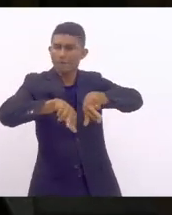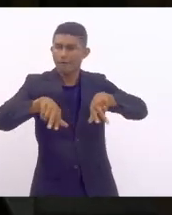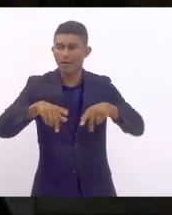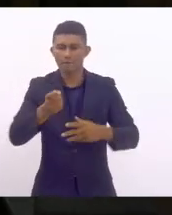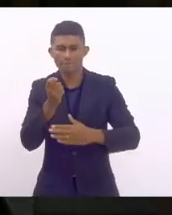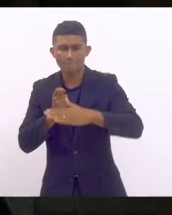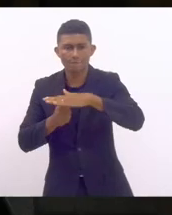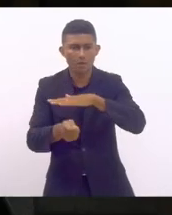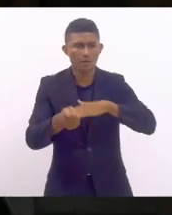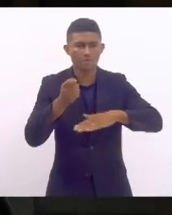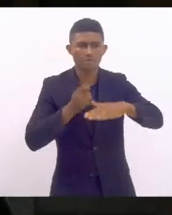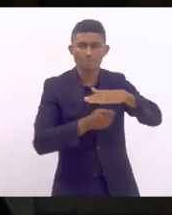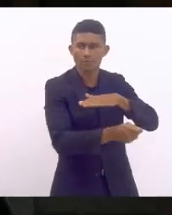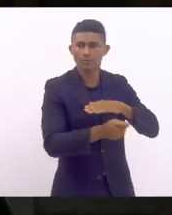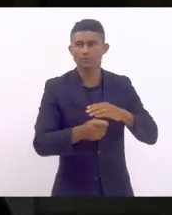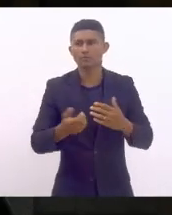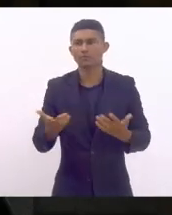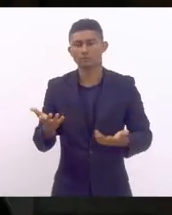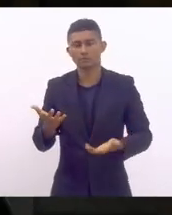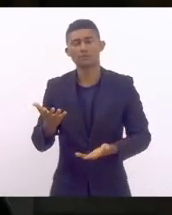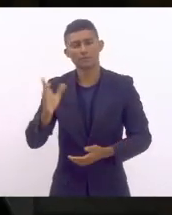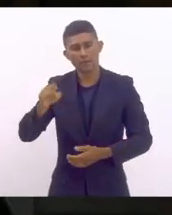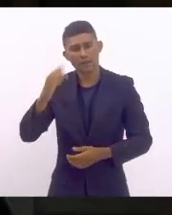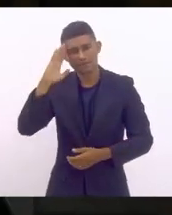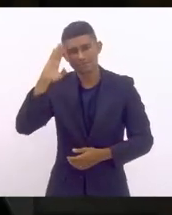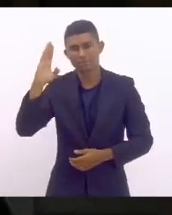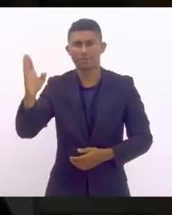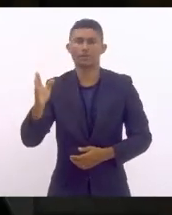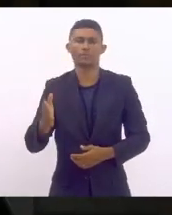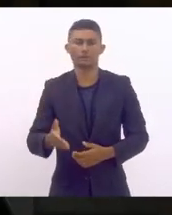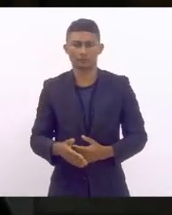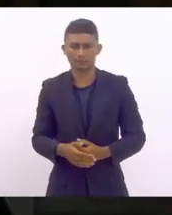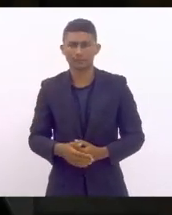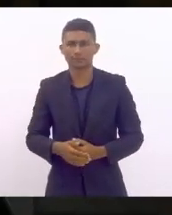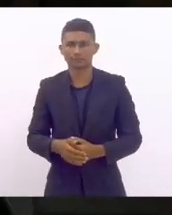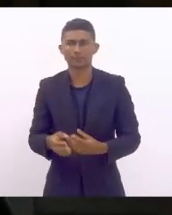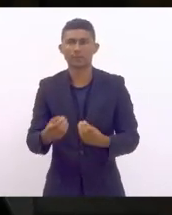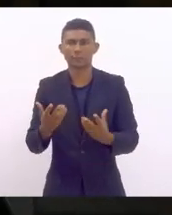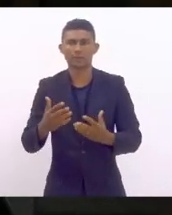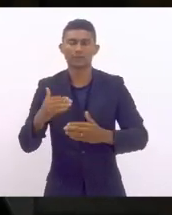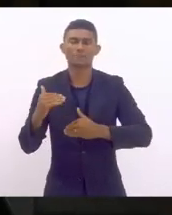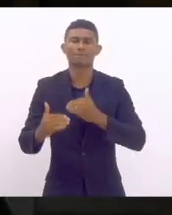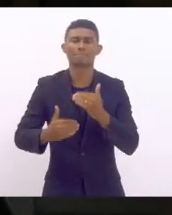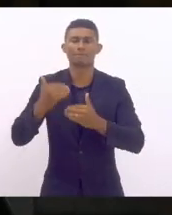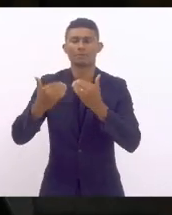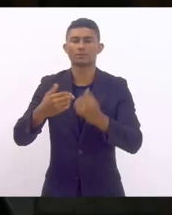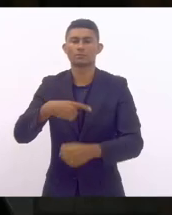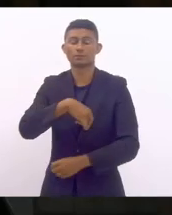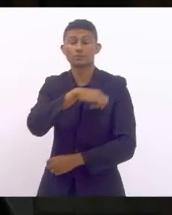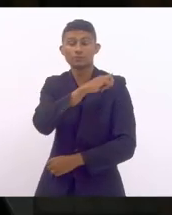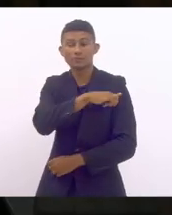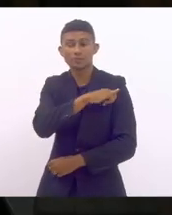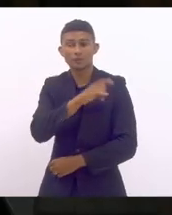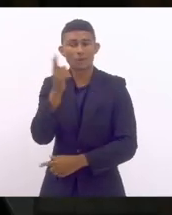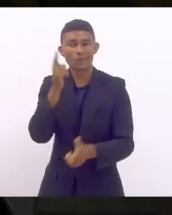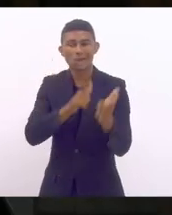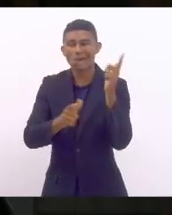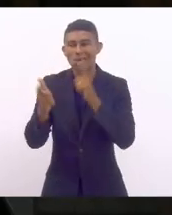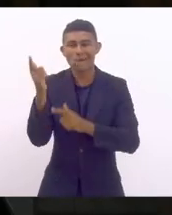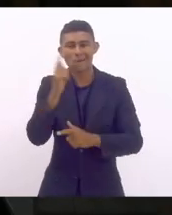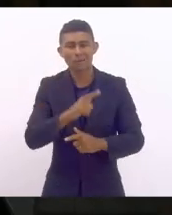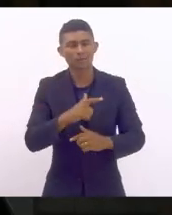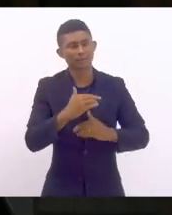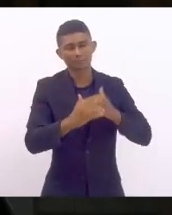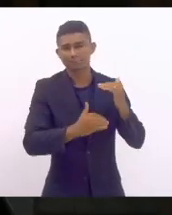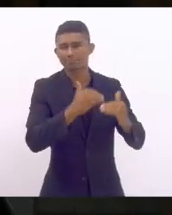nossas universidades e institutos de pesquisa e estaduais é a grande aposta para agenda do desenvolvimento para que o Jairo Saia desse buraco e